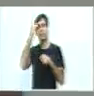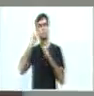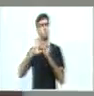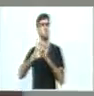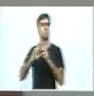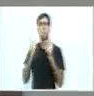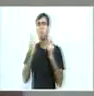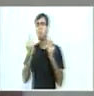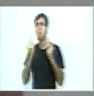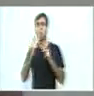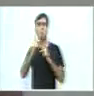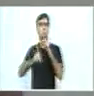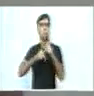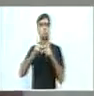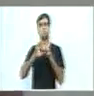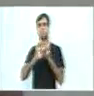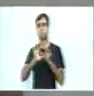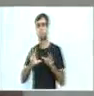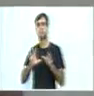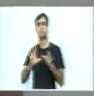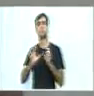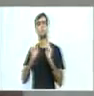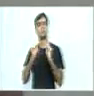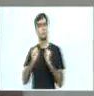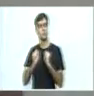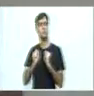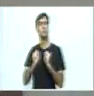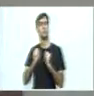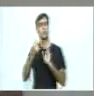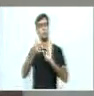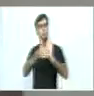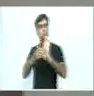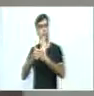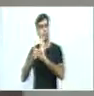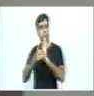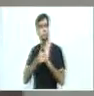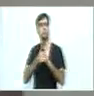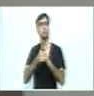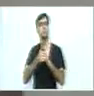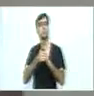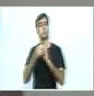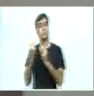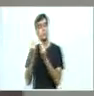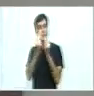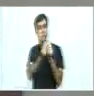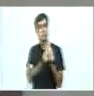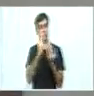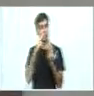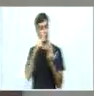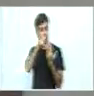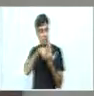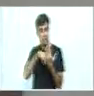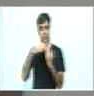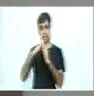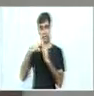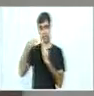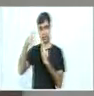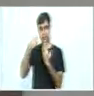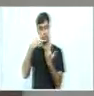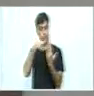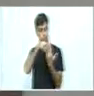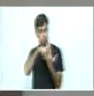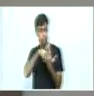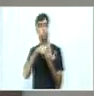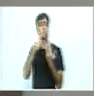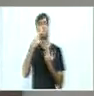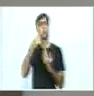que o contribuinte possa trazer propostas a serem apreciadas por essa casa. E será,